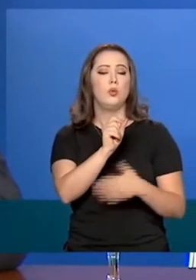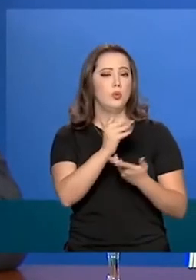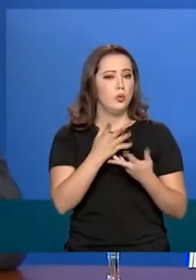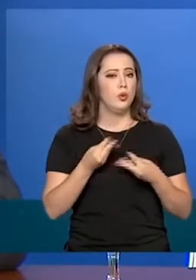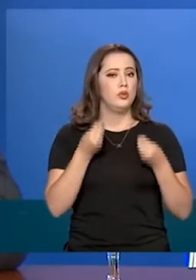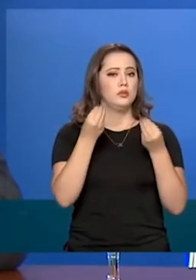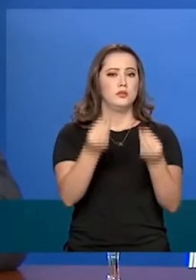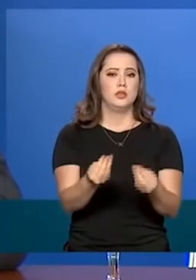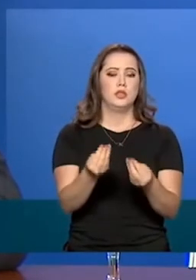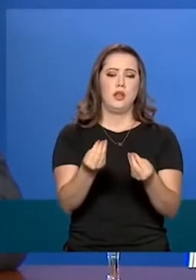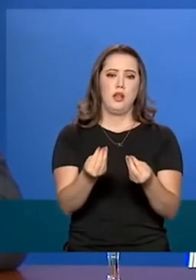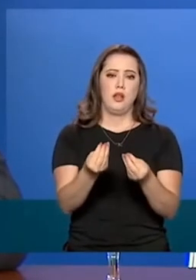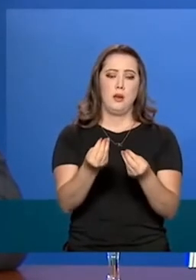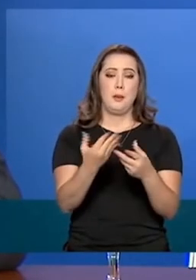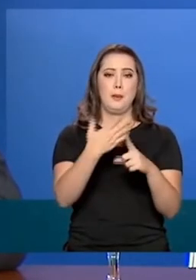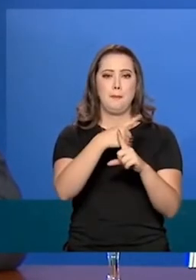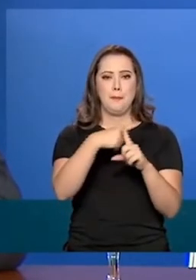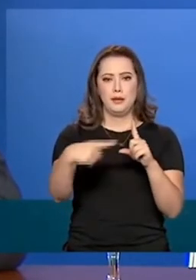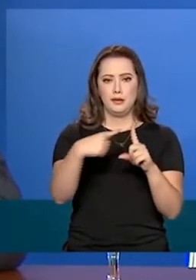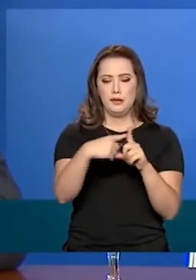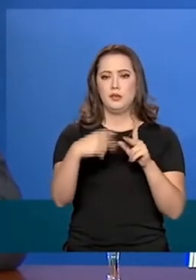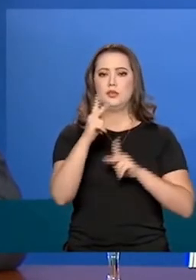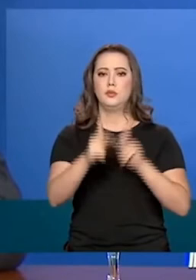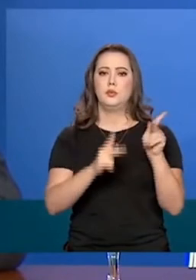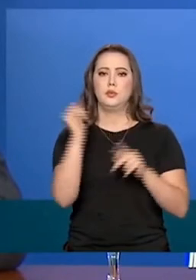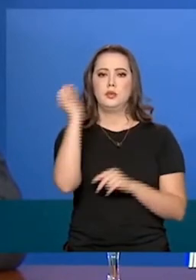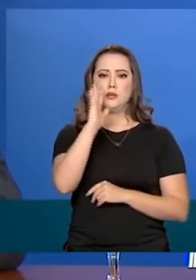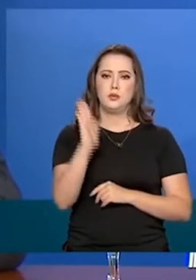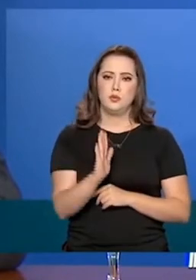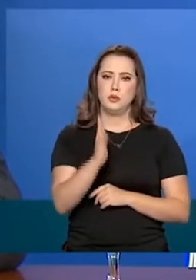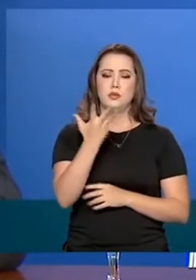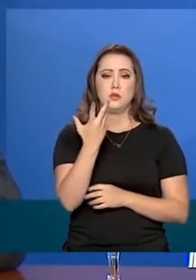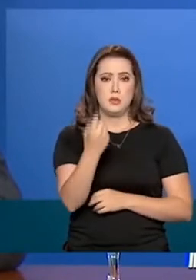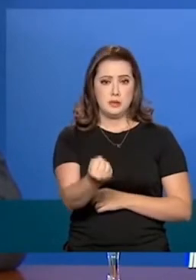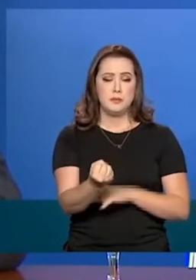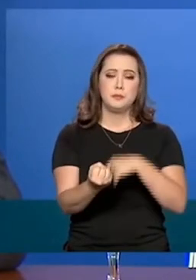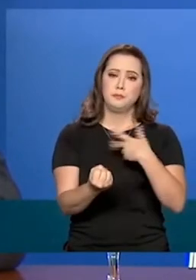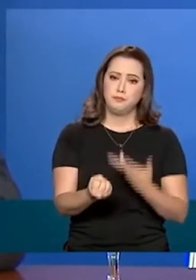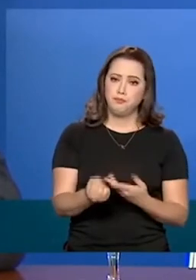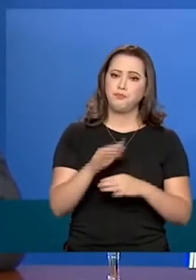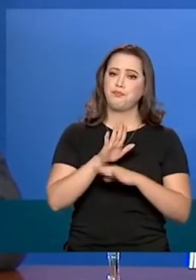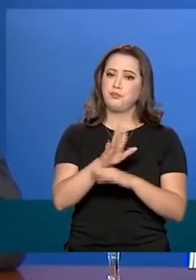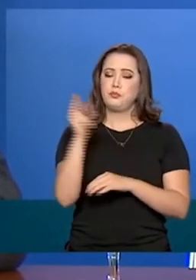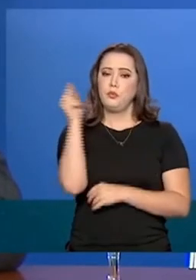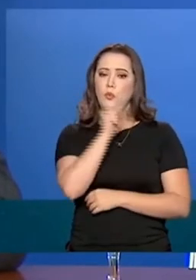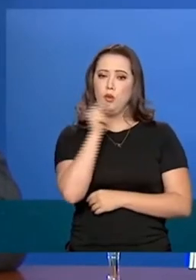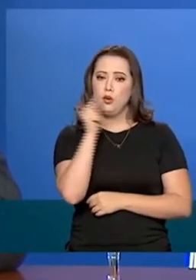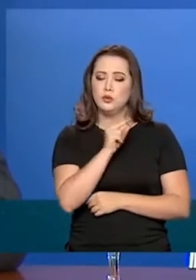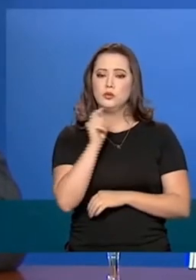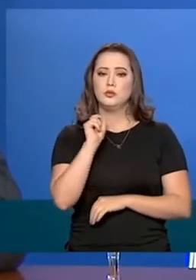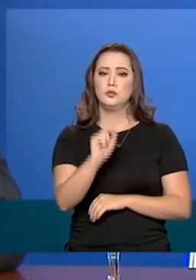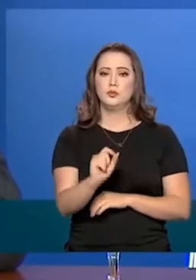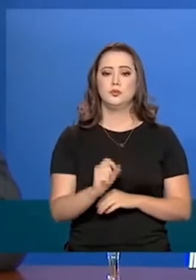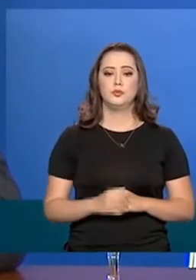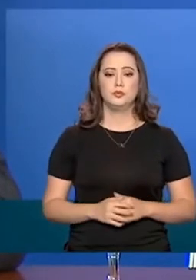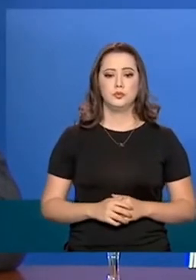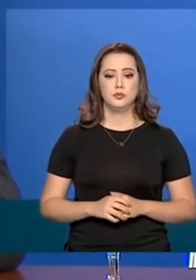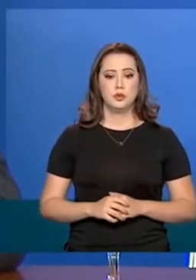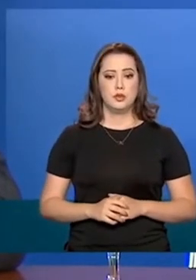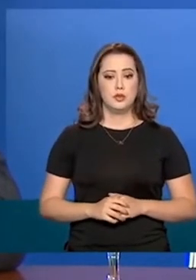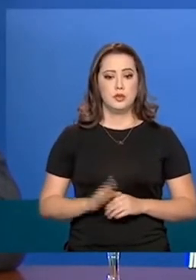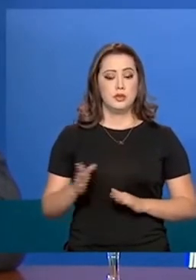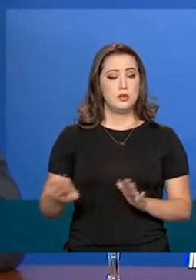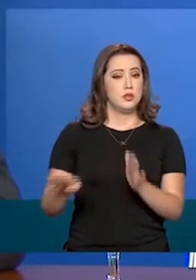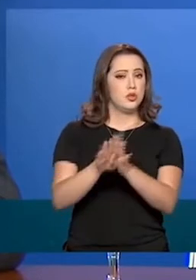atender a quase metade da população brasileira. Auxílio emergencial que